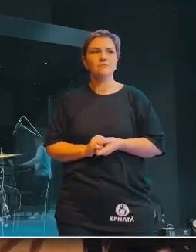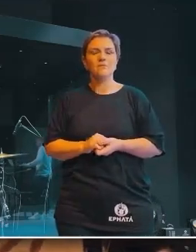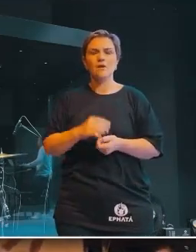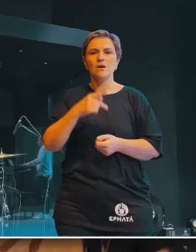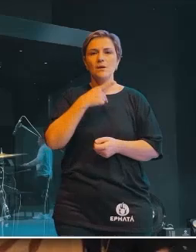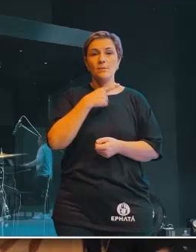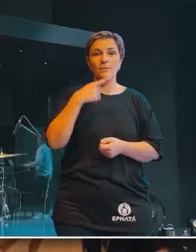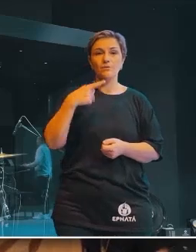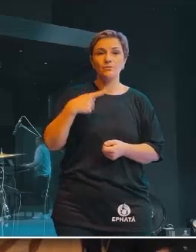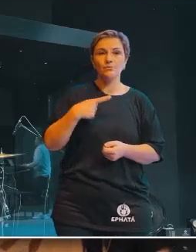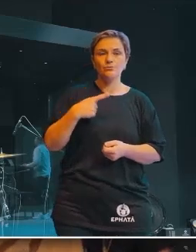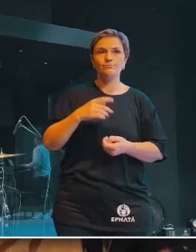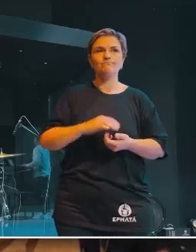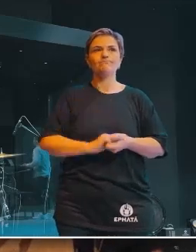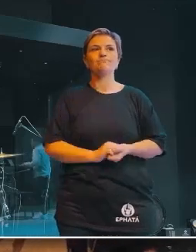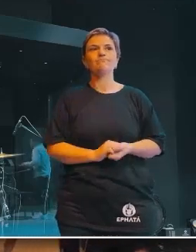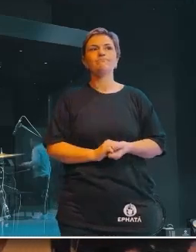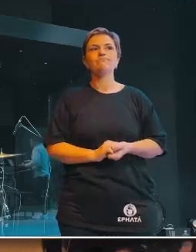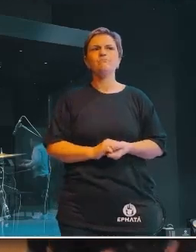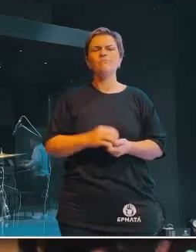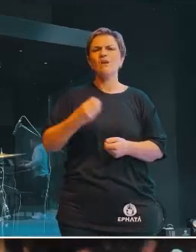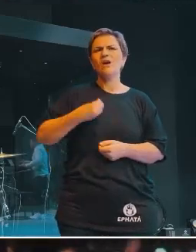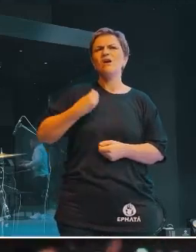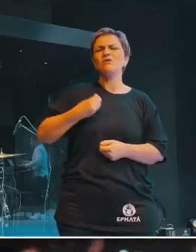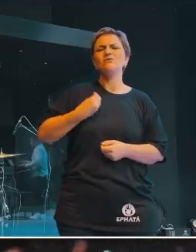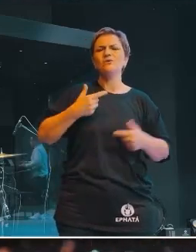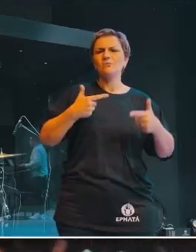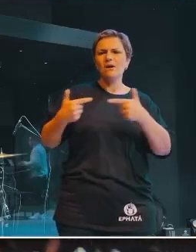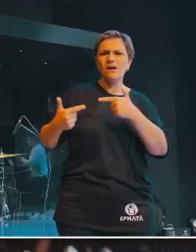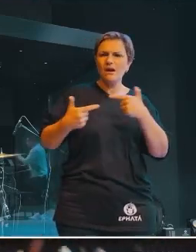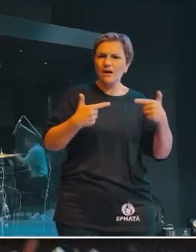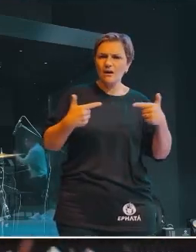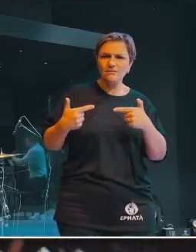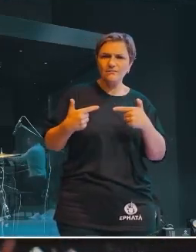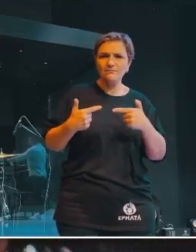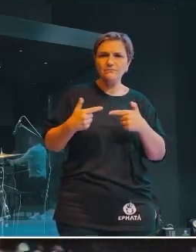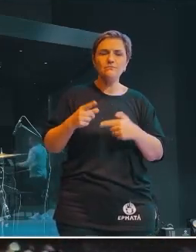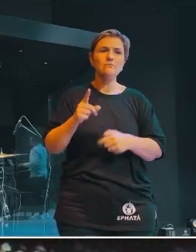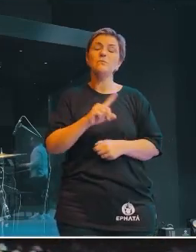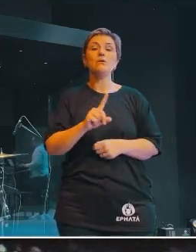Pastor, a vida é uma guerra? Não.